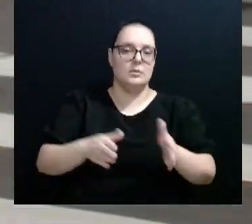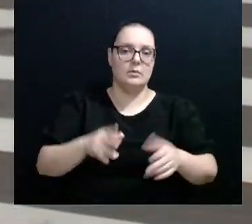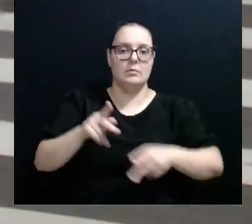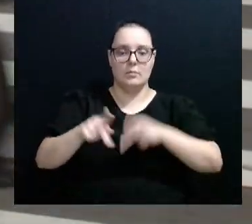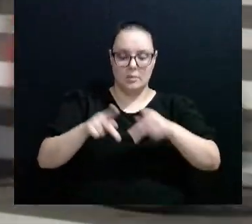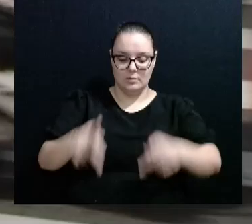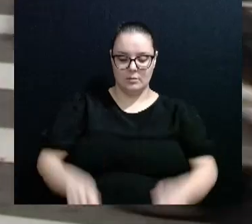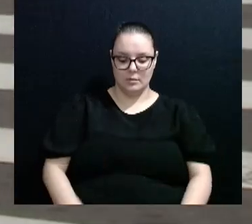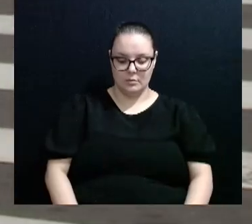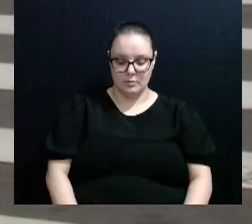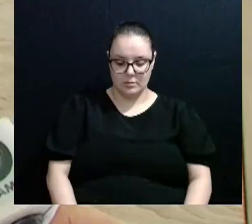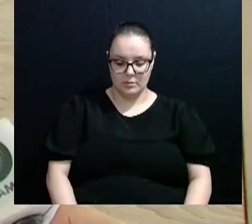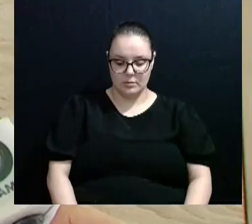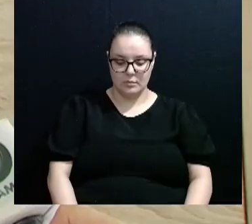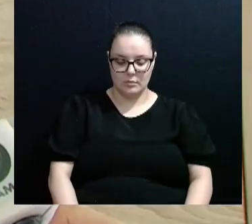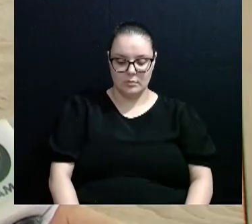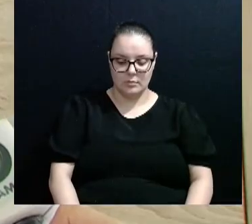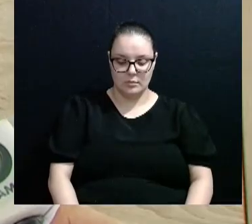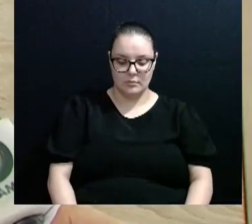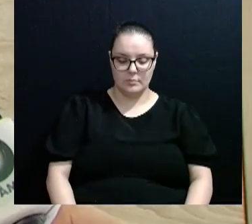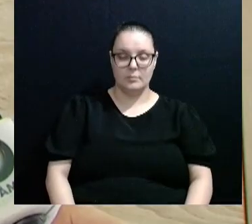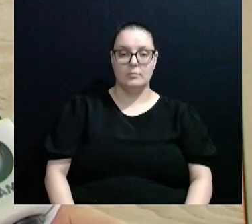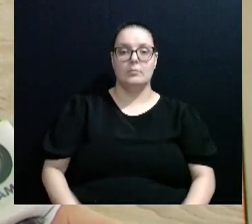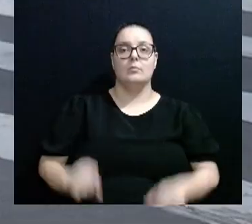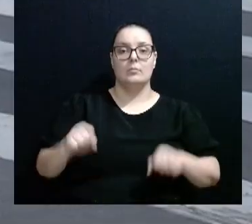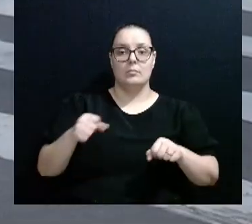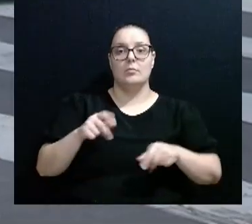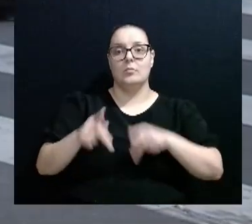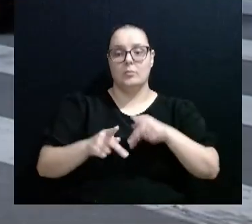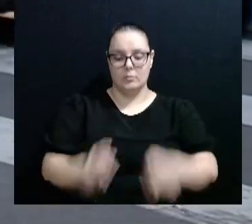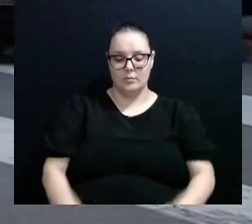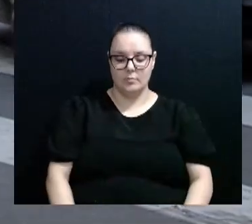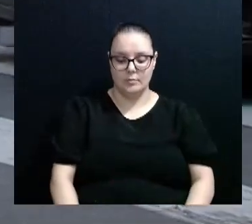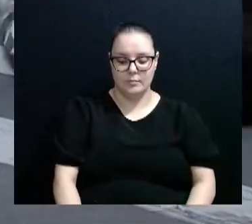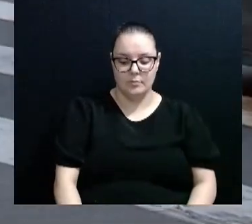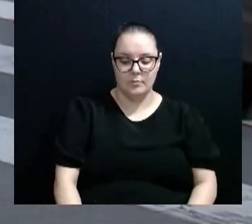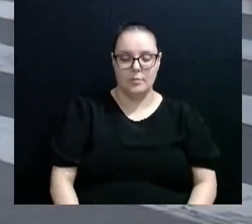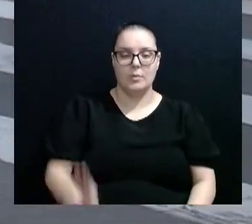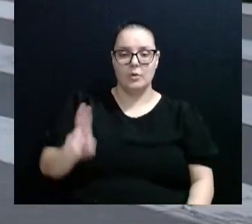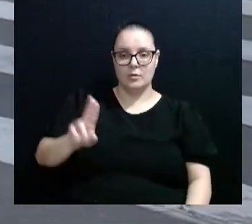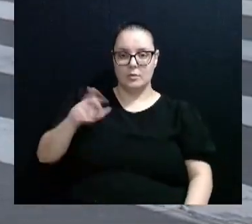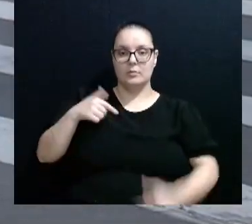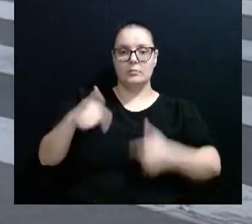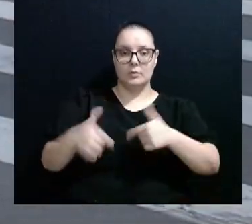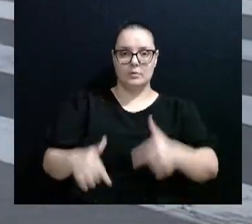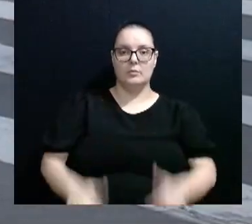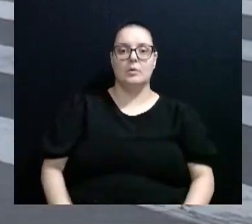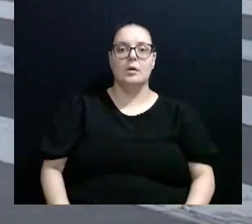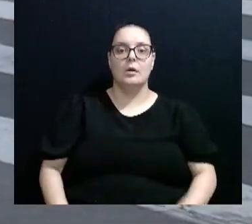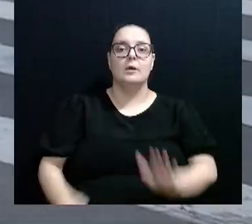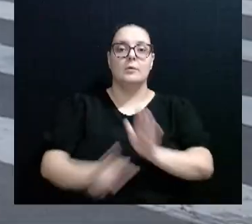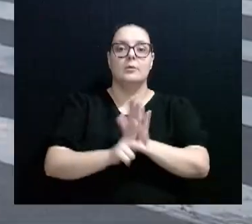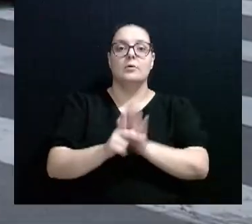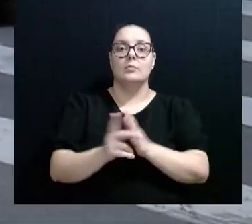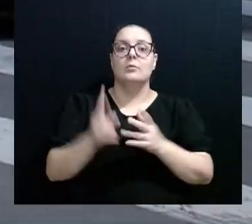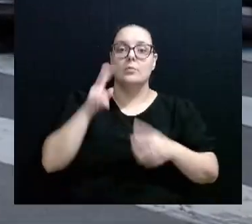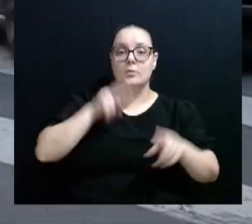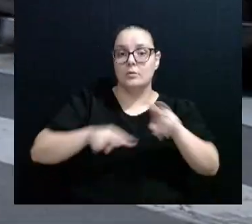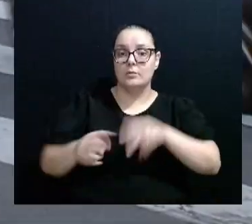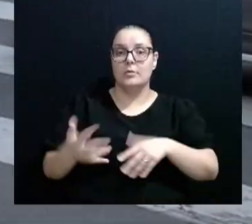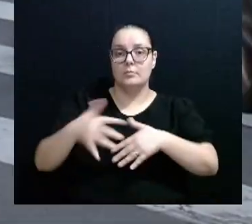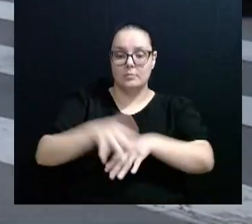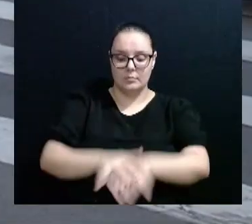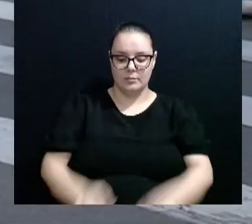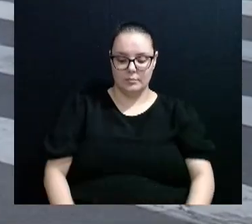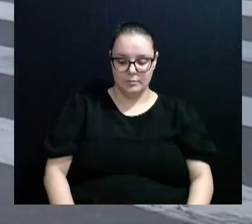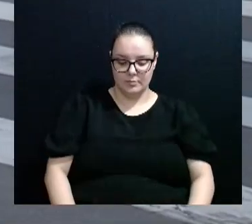motos populares e normalmente utilizada para trabalho. O projeto também olha para a inclusão. Débitos de IPVA de 2021